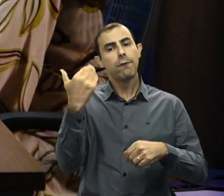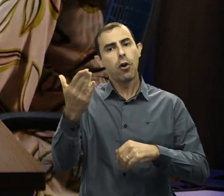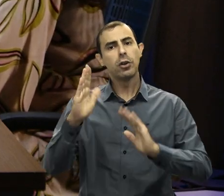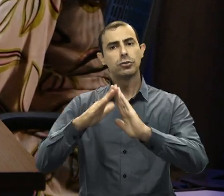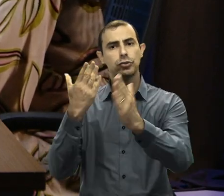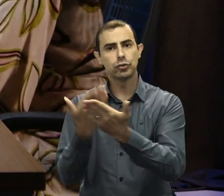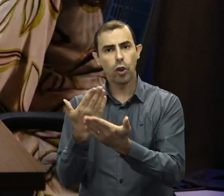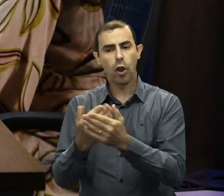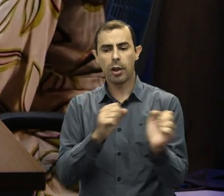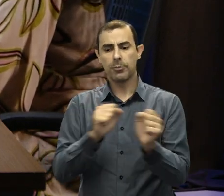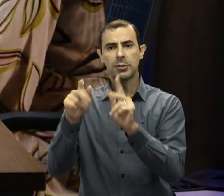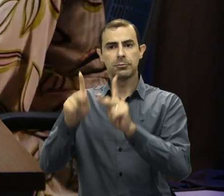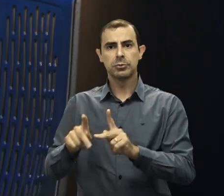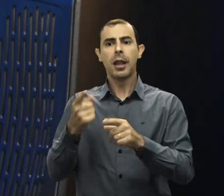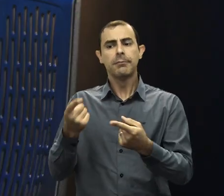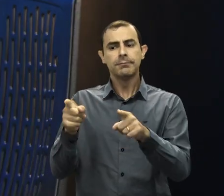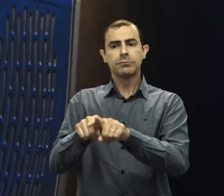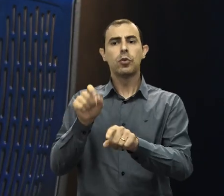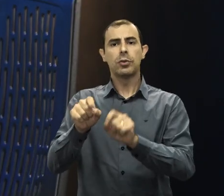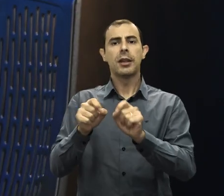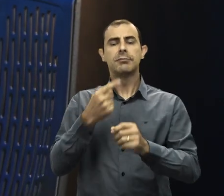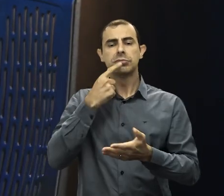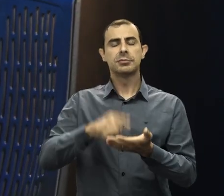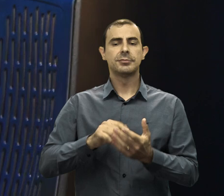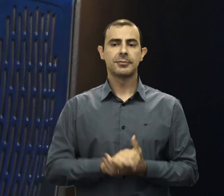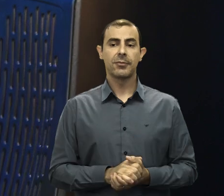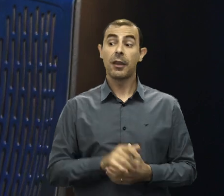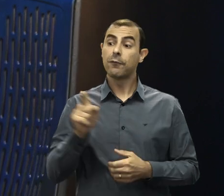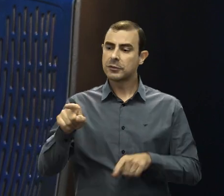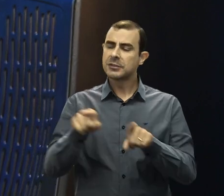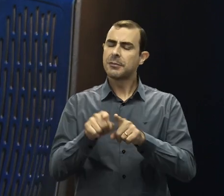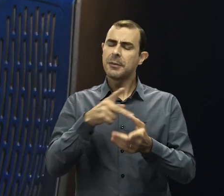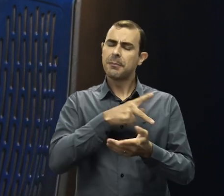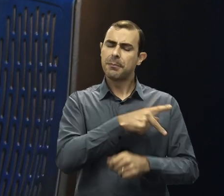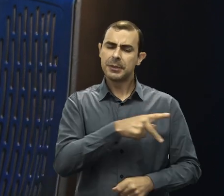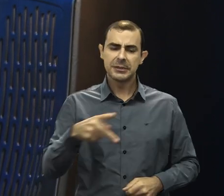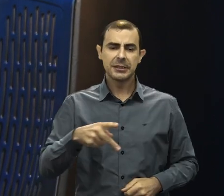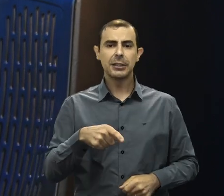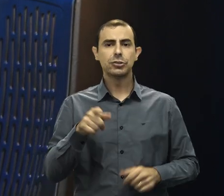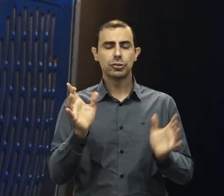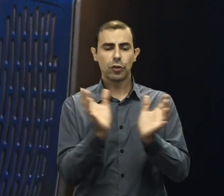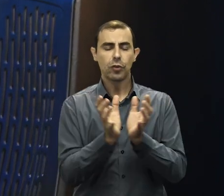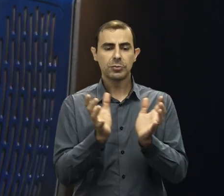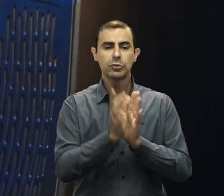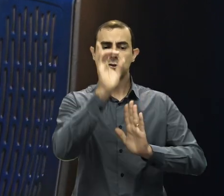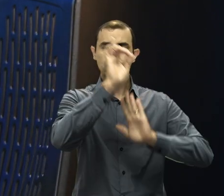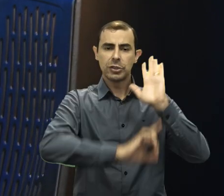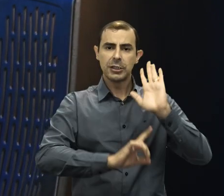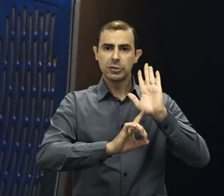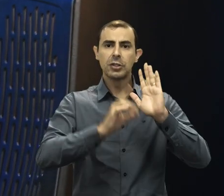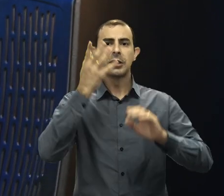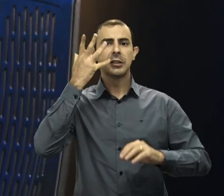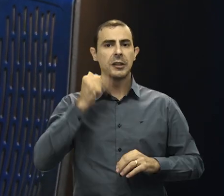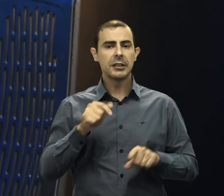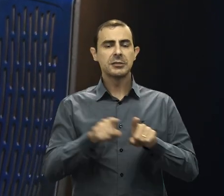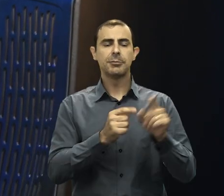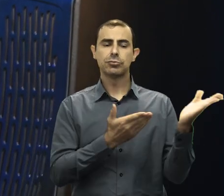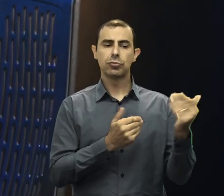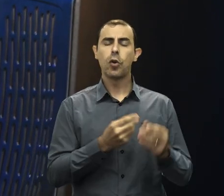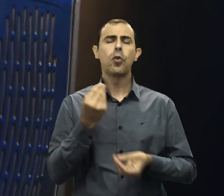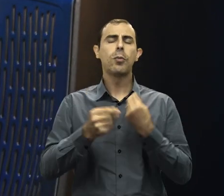público e a escola. Inclusive, você é presidente da Comissão, né, de Proteção dos Direitos da Criança e do Adolescente. Como que você